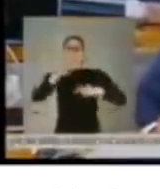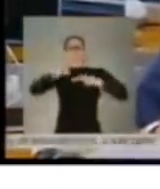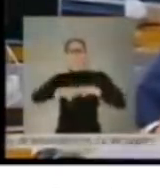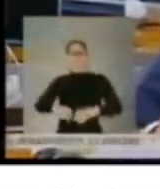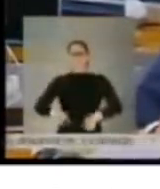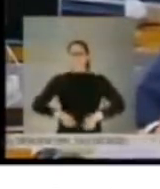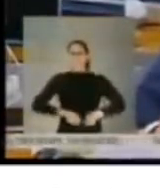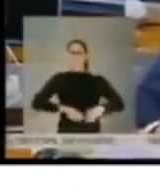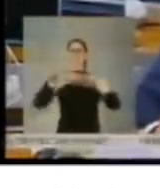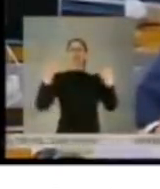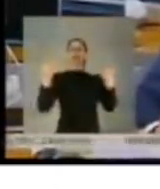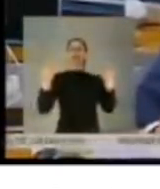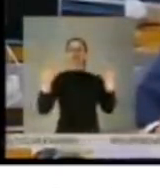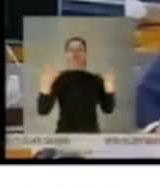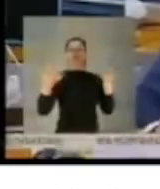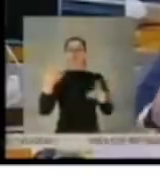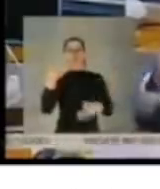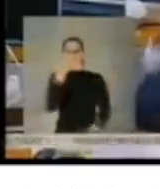cadeira de governador.